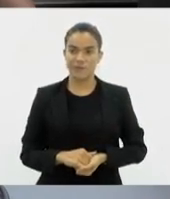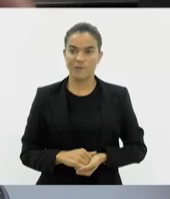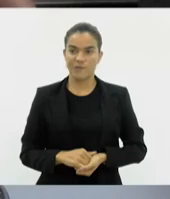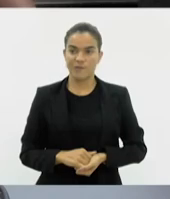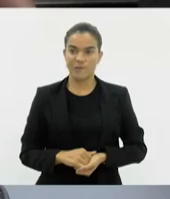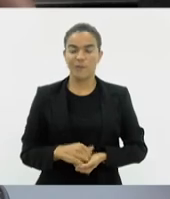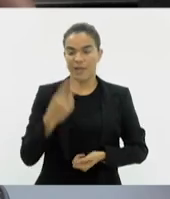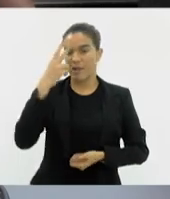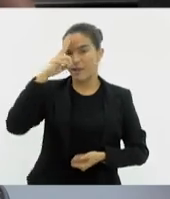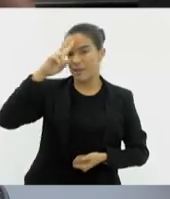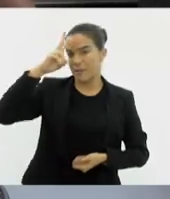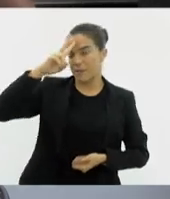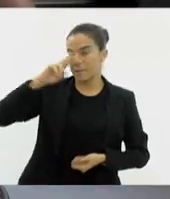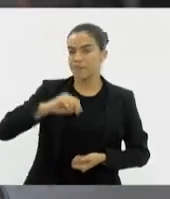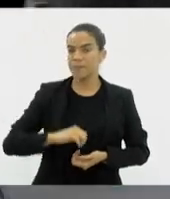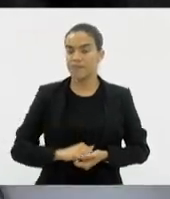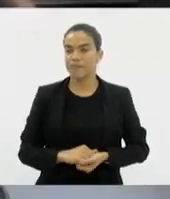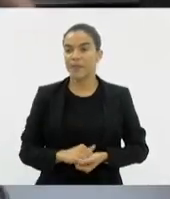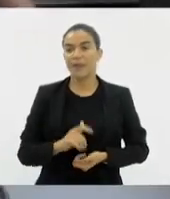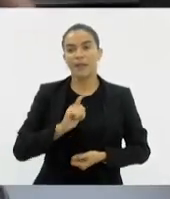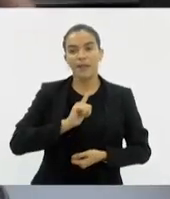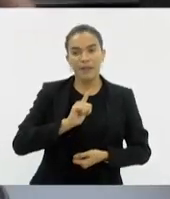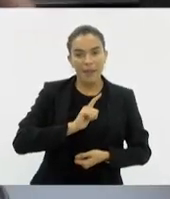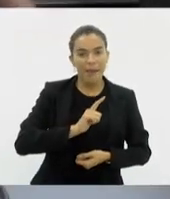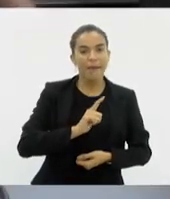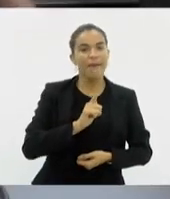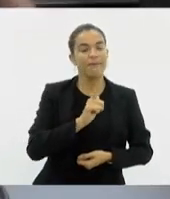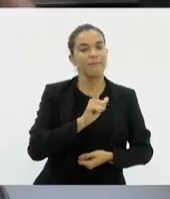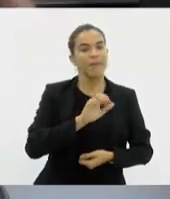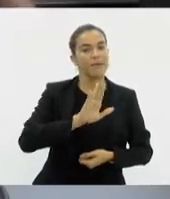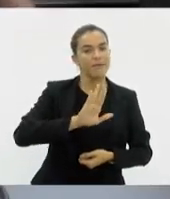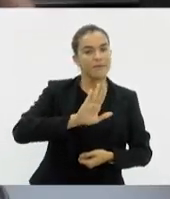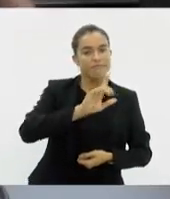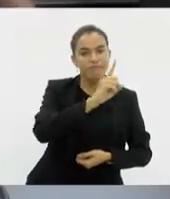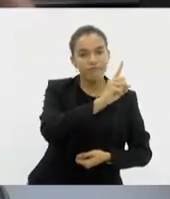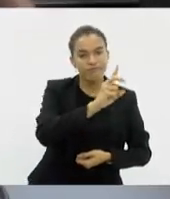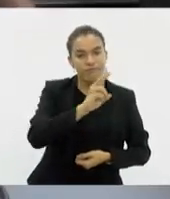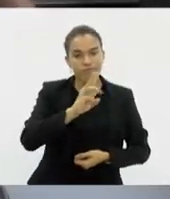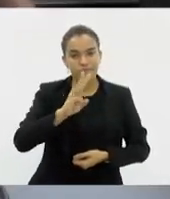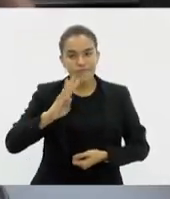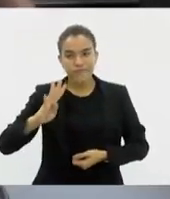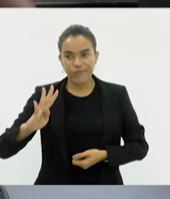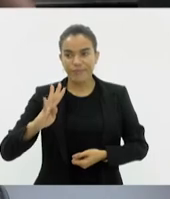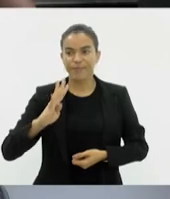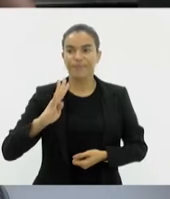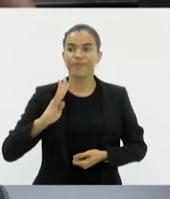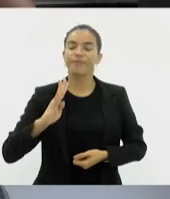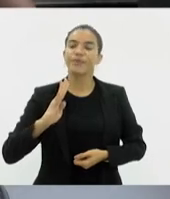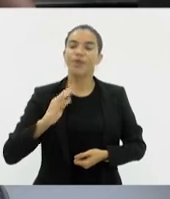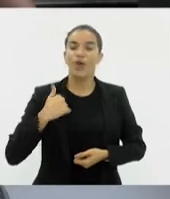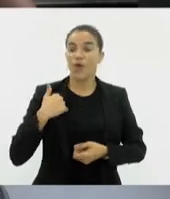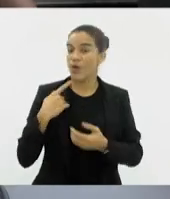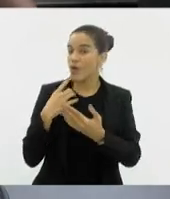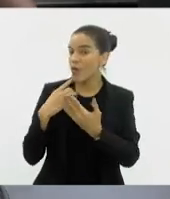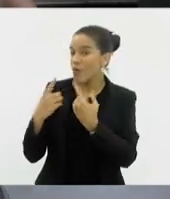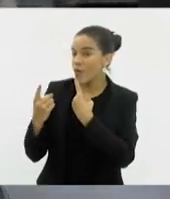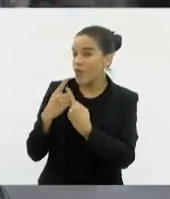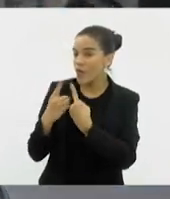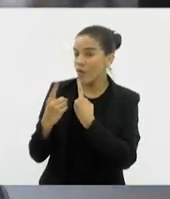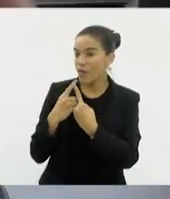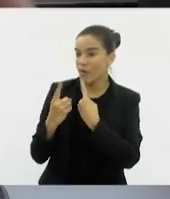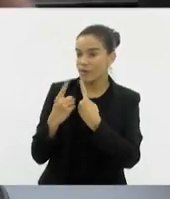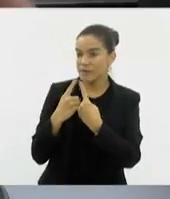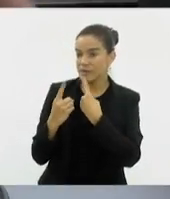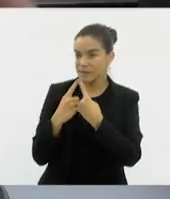Me recordo. E tem uma questão de ordem que, inclusive, antes de iniciar a sessão, eu estava conversando com